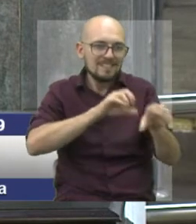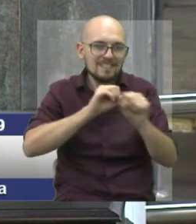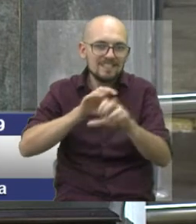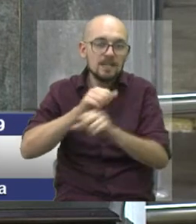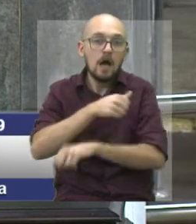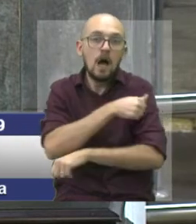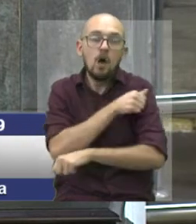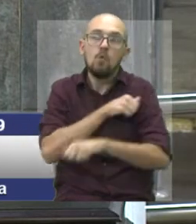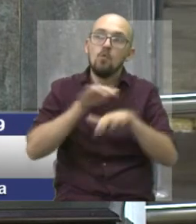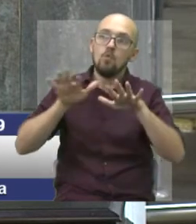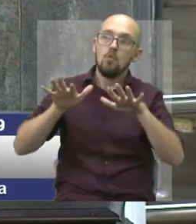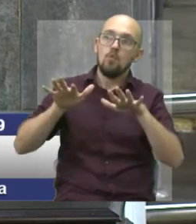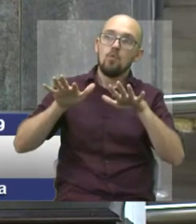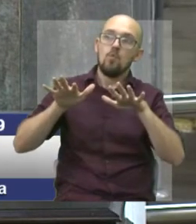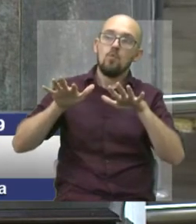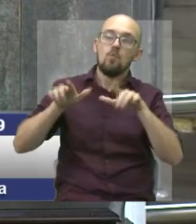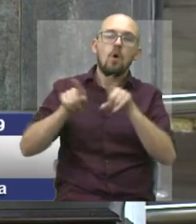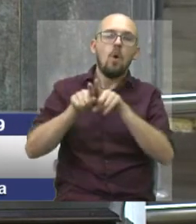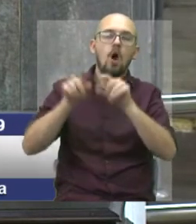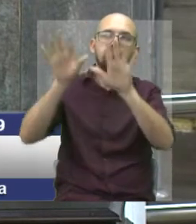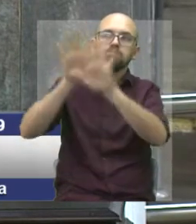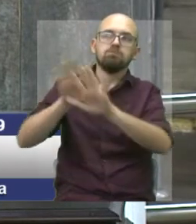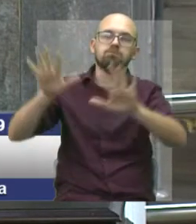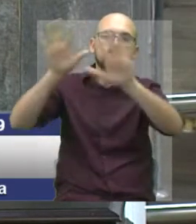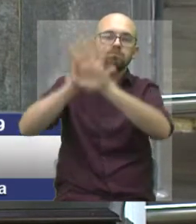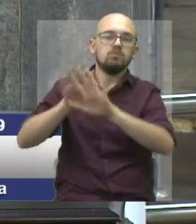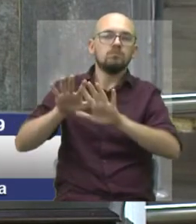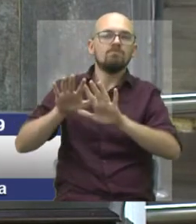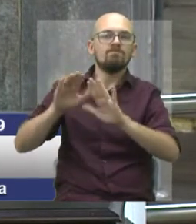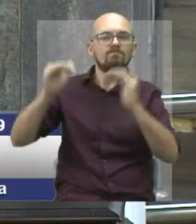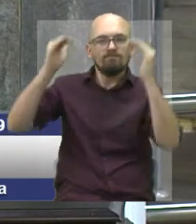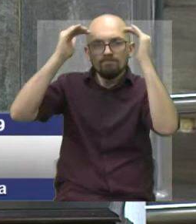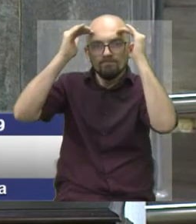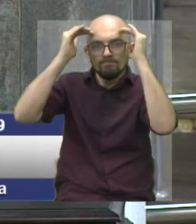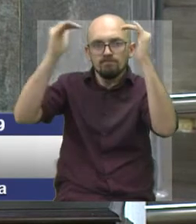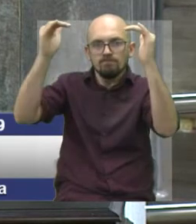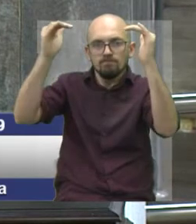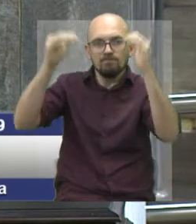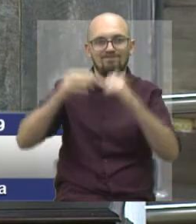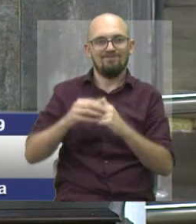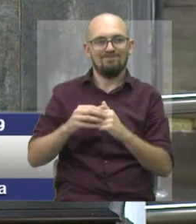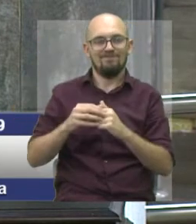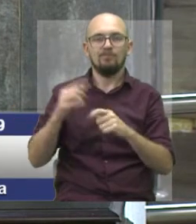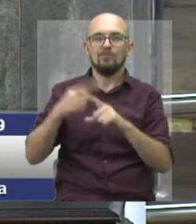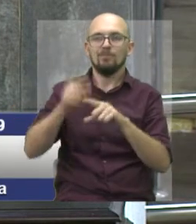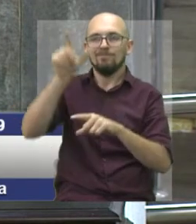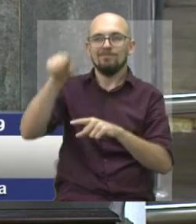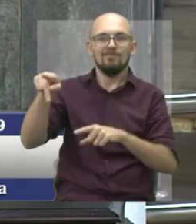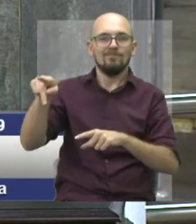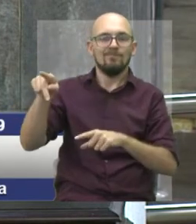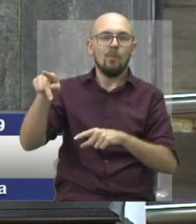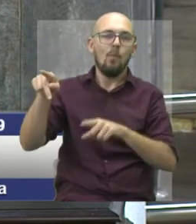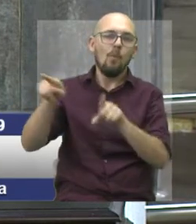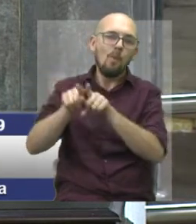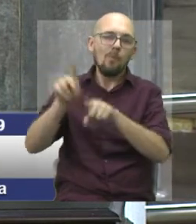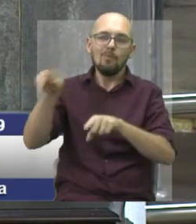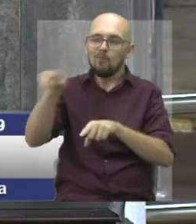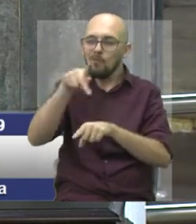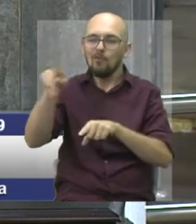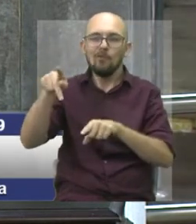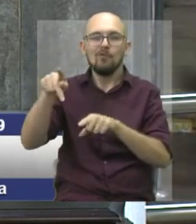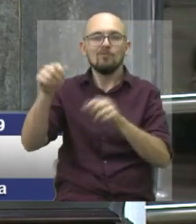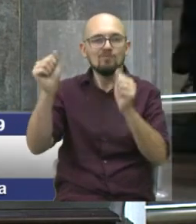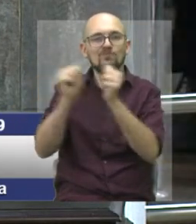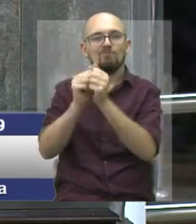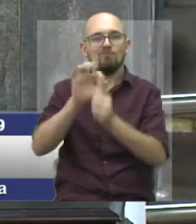assim aquela imagem da autoridade, né, que com quem fala com propriedade e com quem realmente entende do